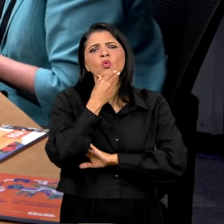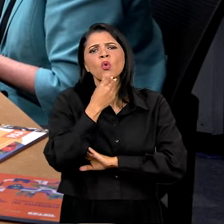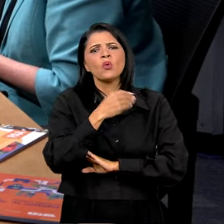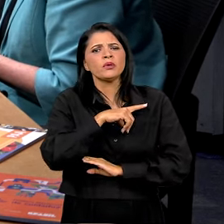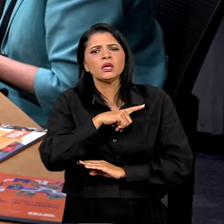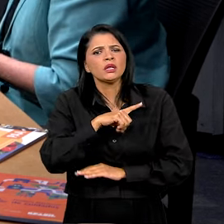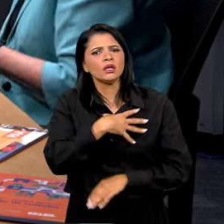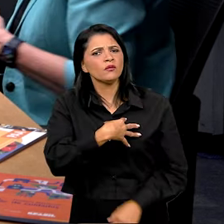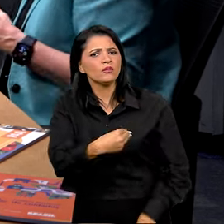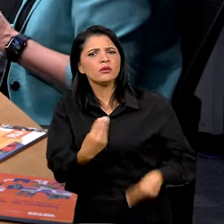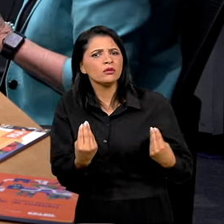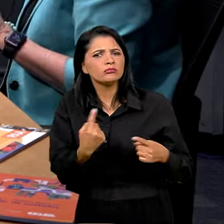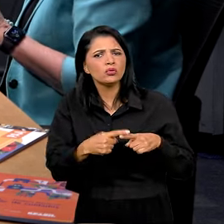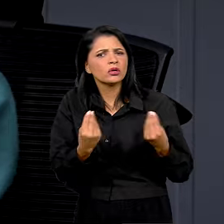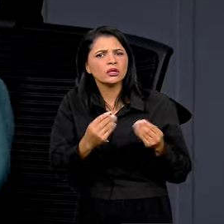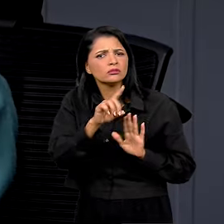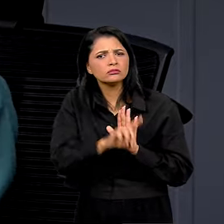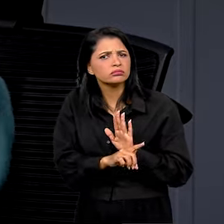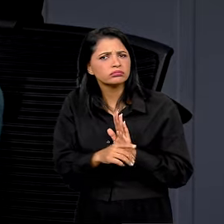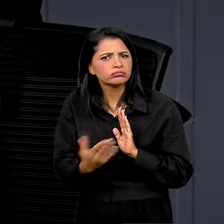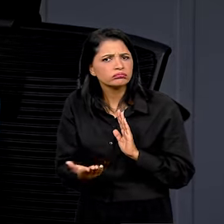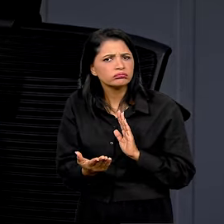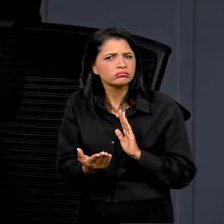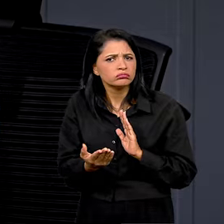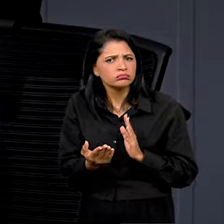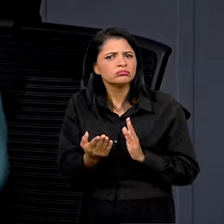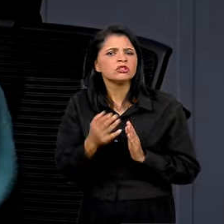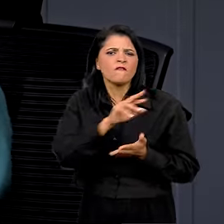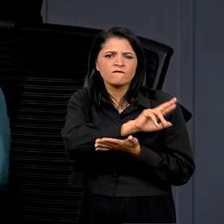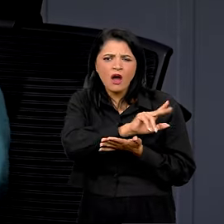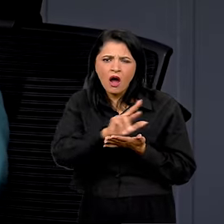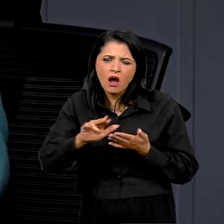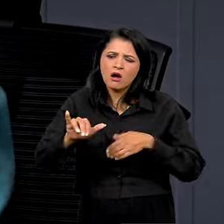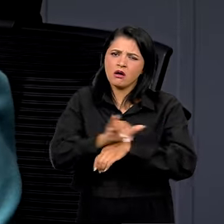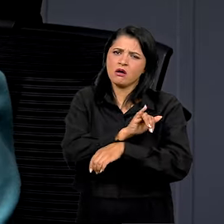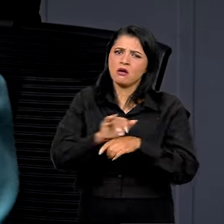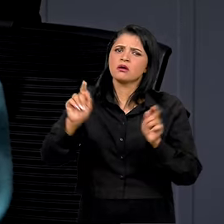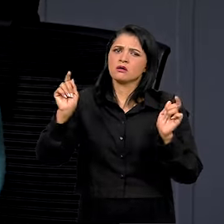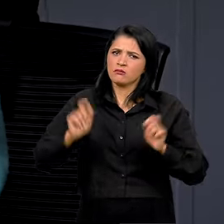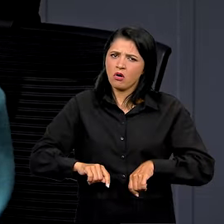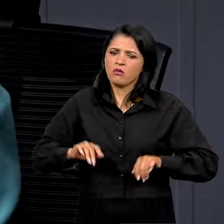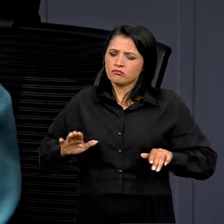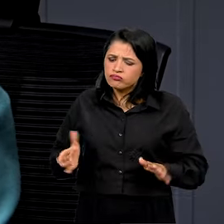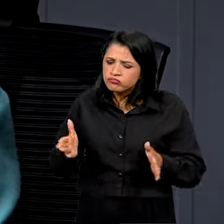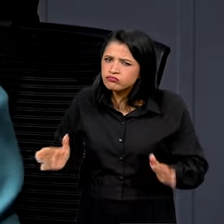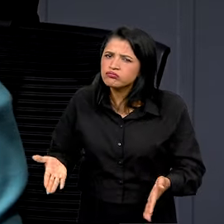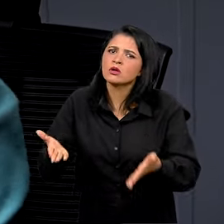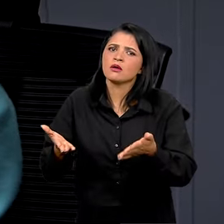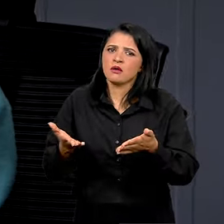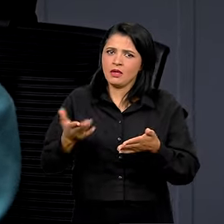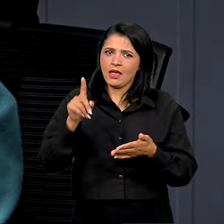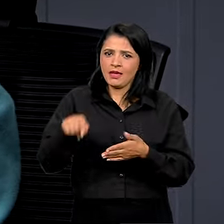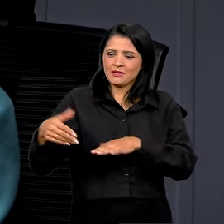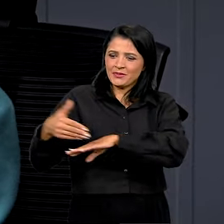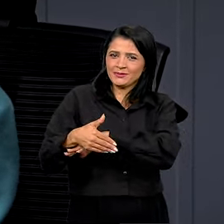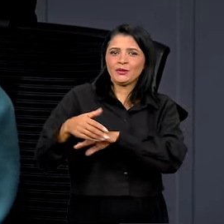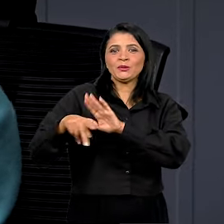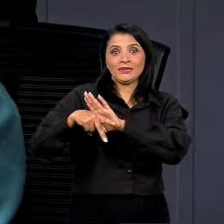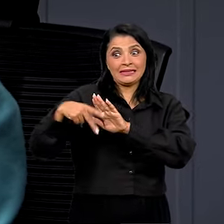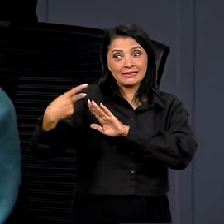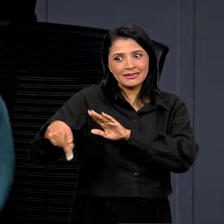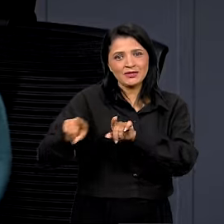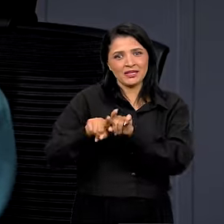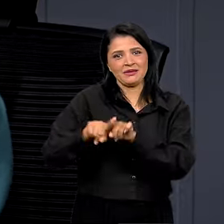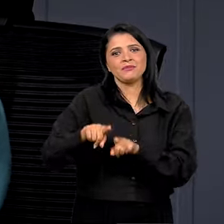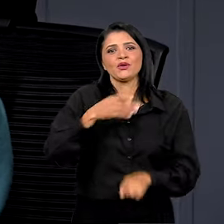têm filhos né Então eu acho que a gente tem diversas medidas que podem promover essa maior participação dos